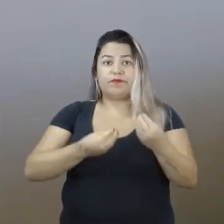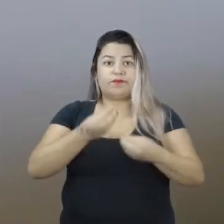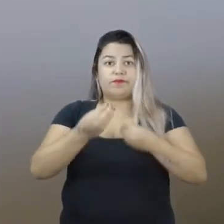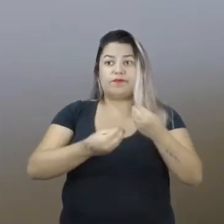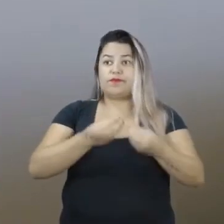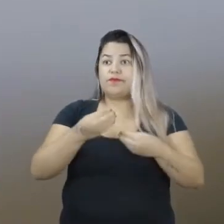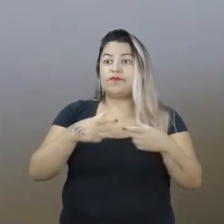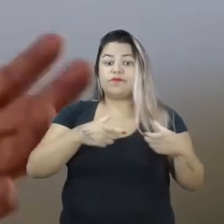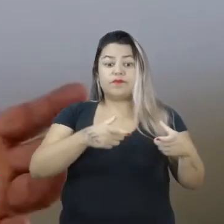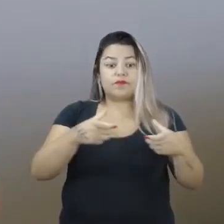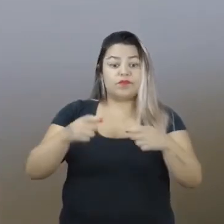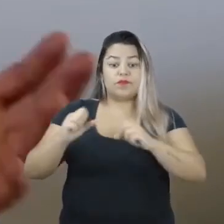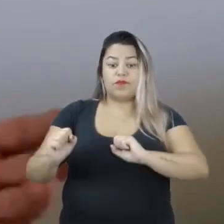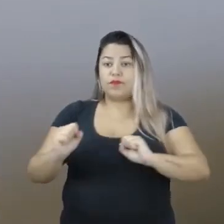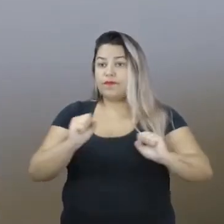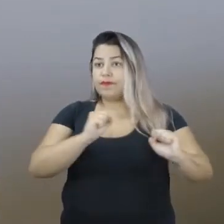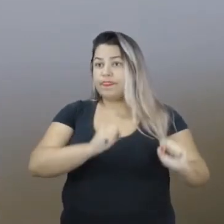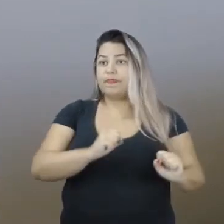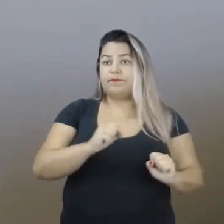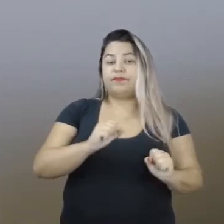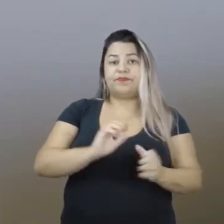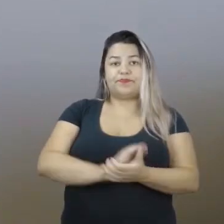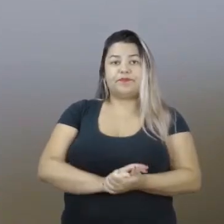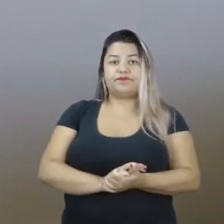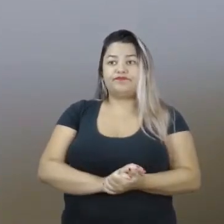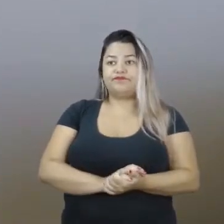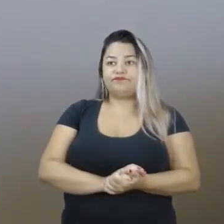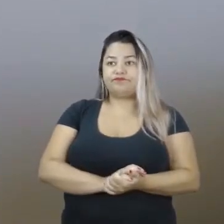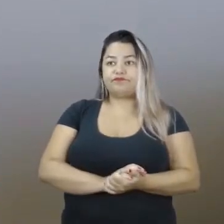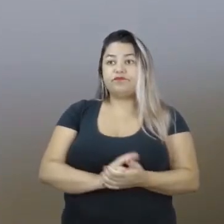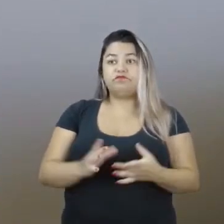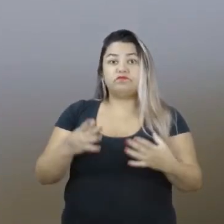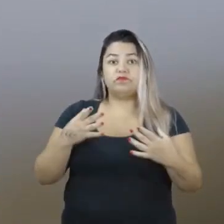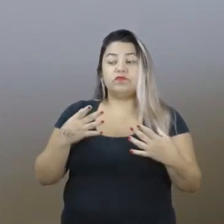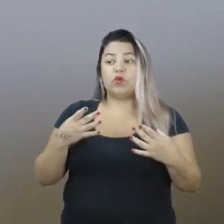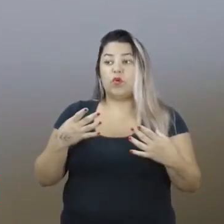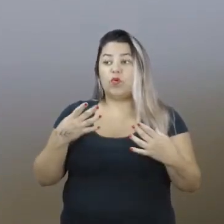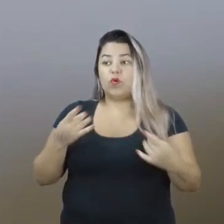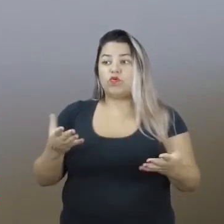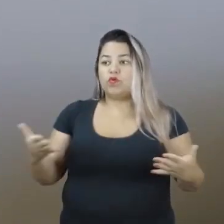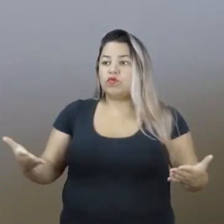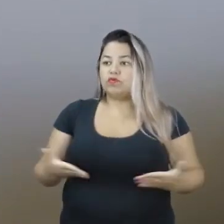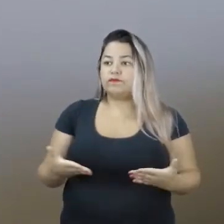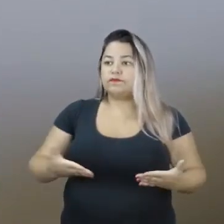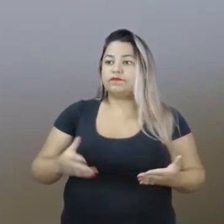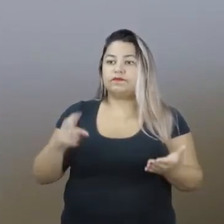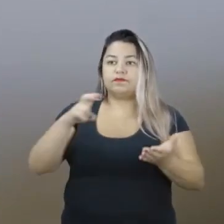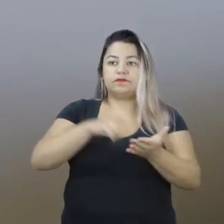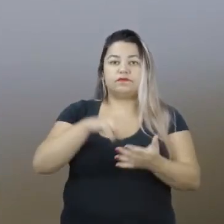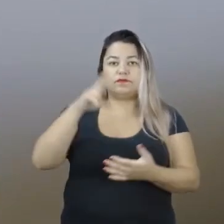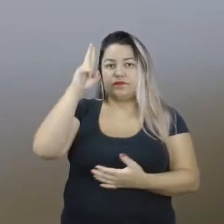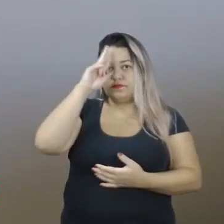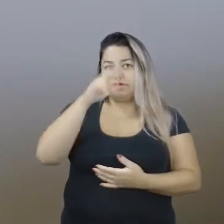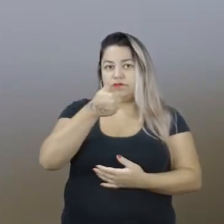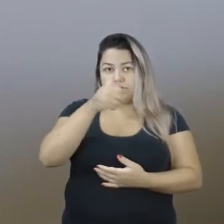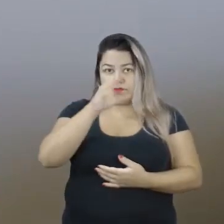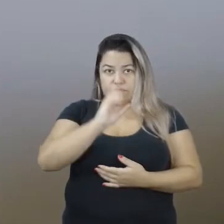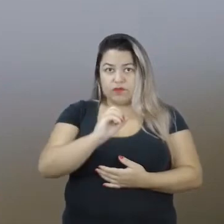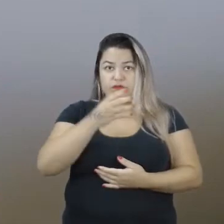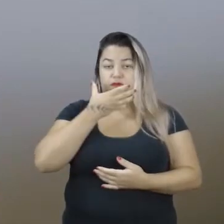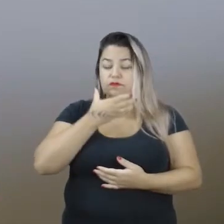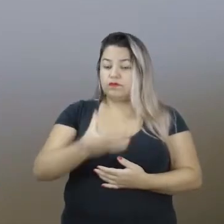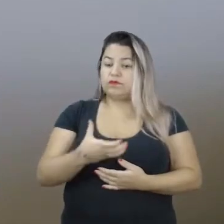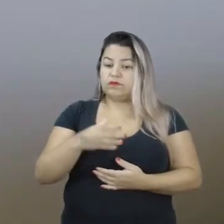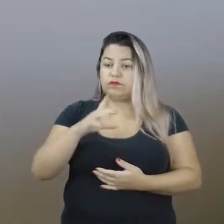espaços de poder. Até eu tive numa audiência hoje pela manhã, lembrando o 10 de dezembro, né, que é o